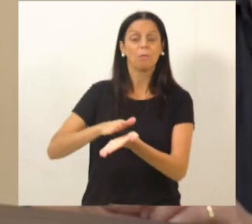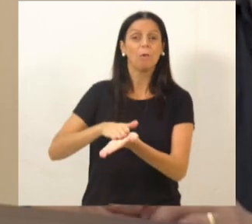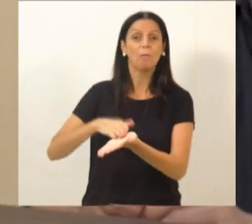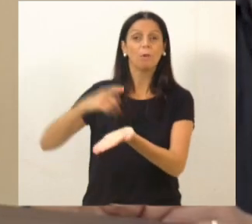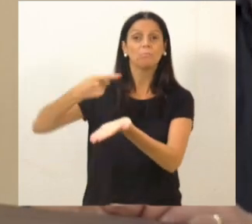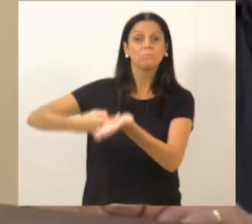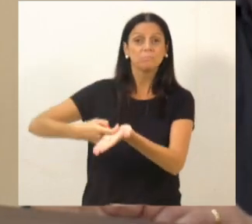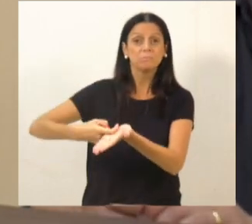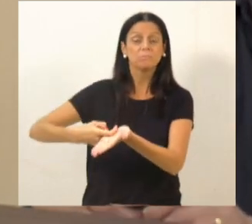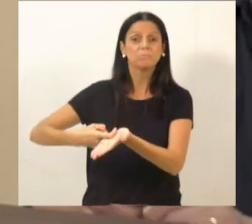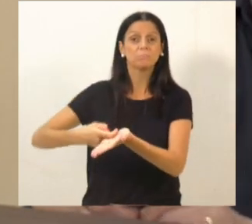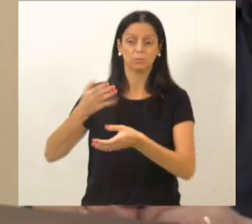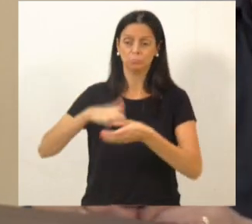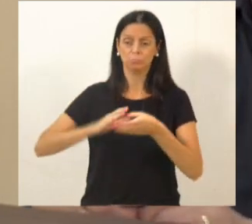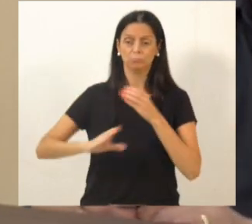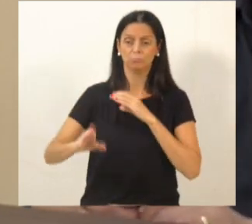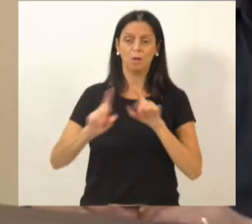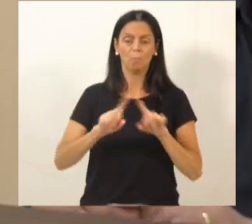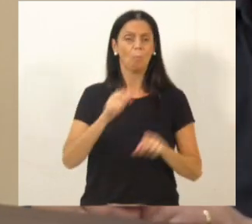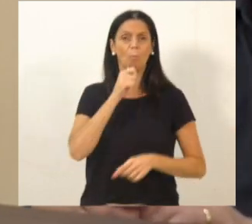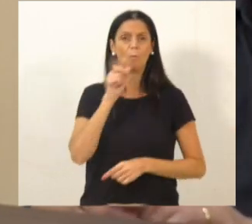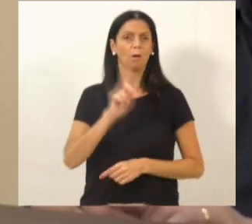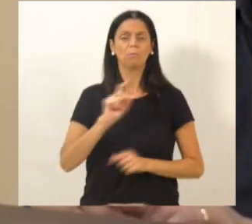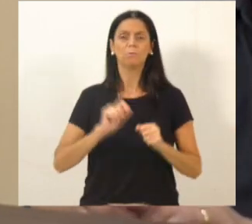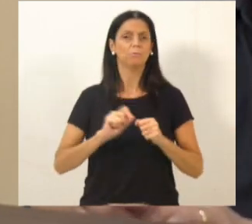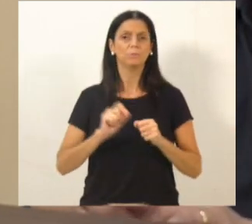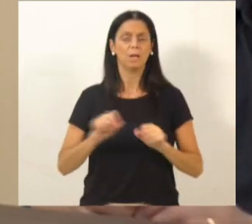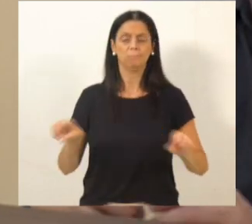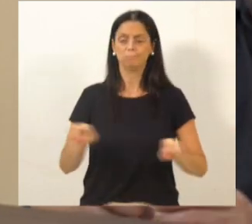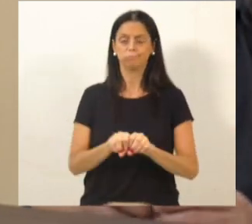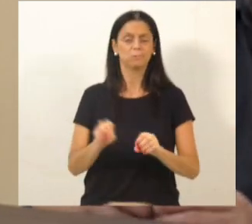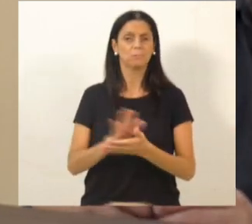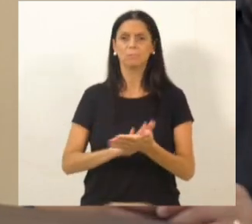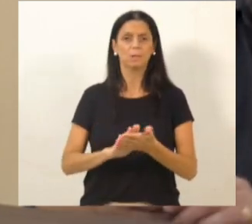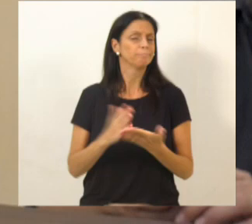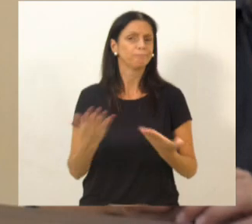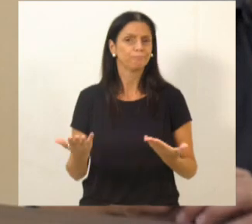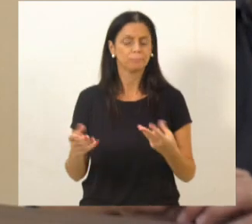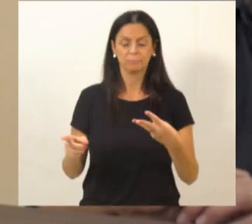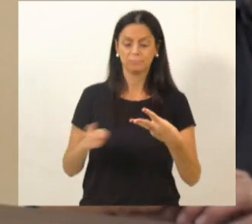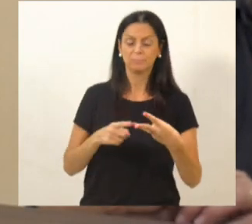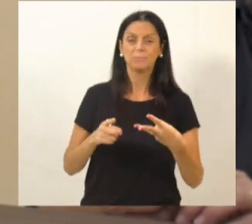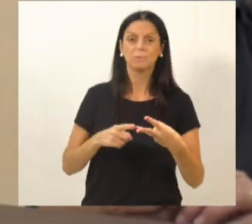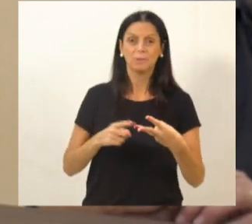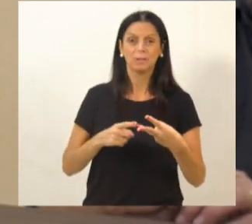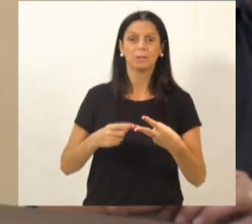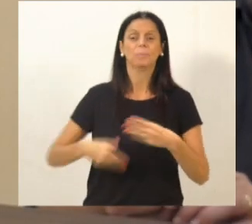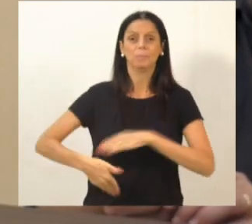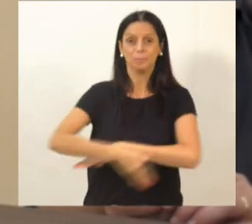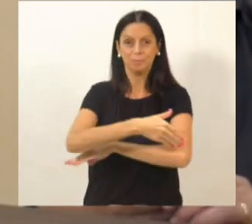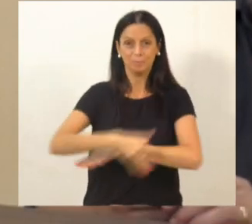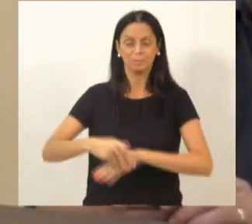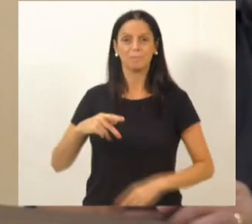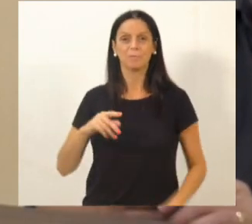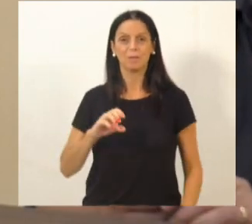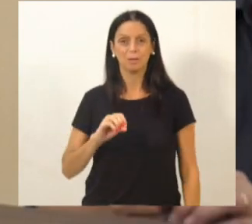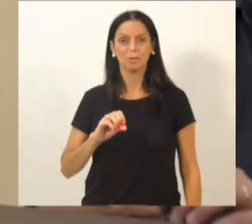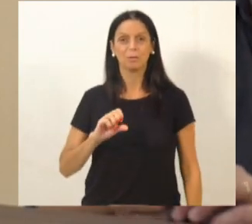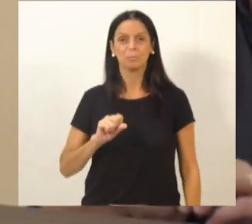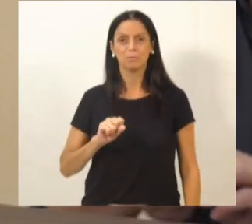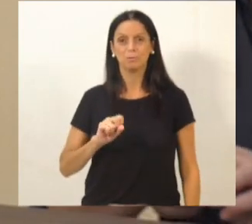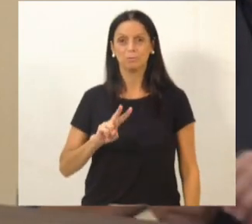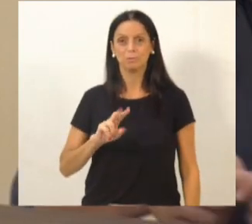não está ligado ainda. Não foi ligado. Terceira, pastor Oswaldo Reza, aqui próximo da